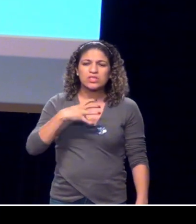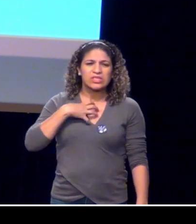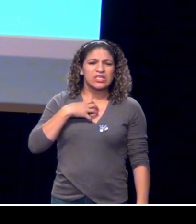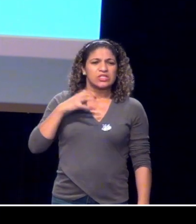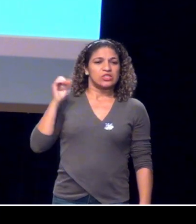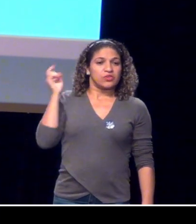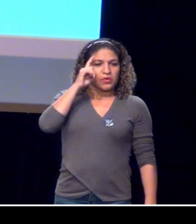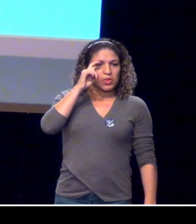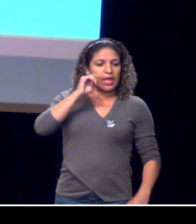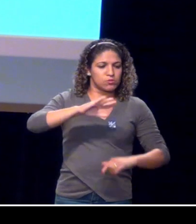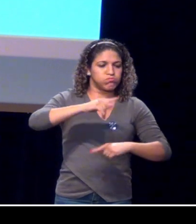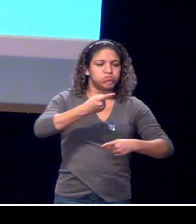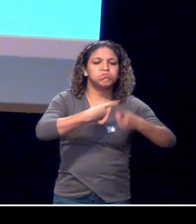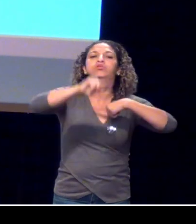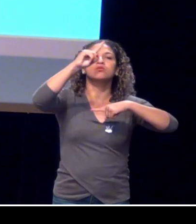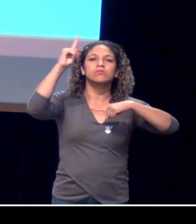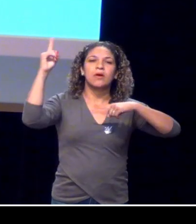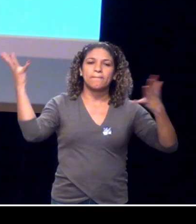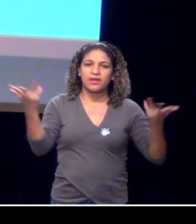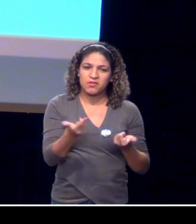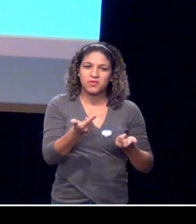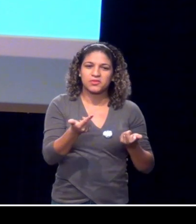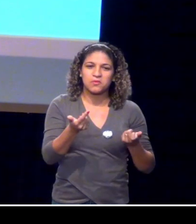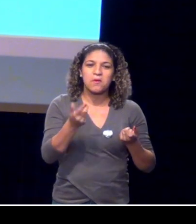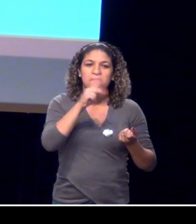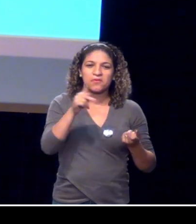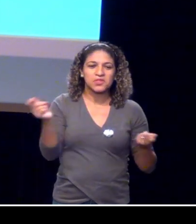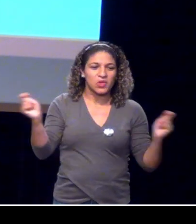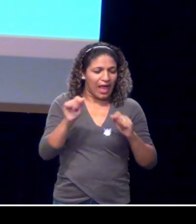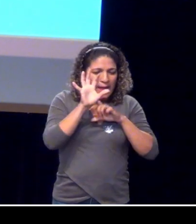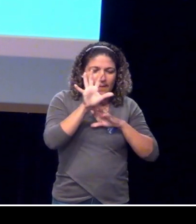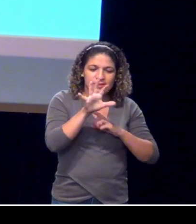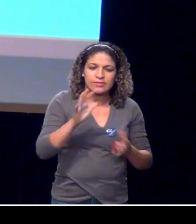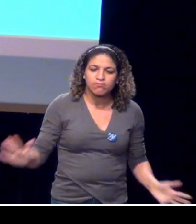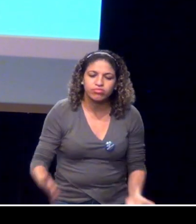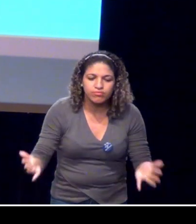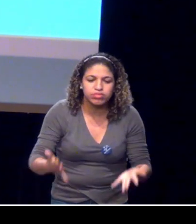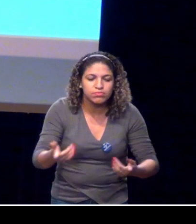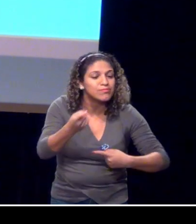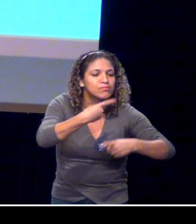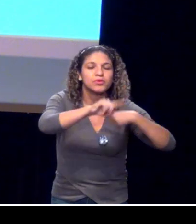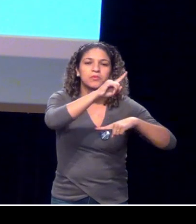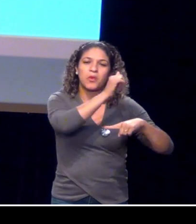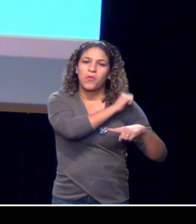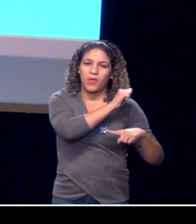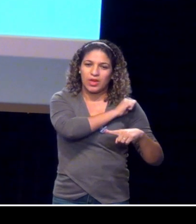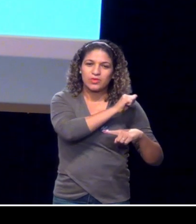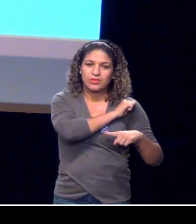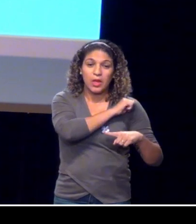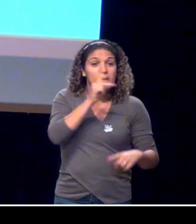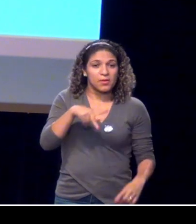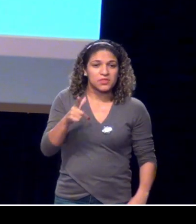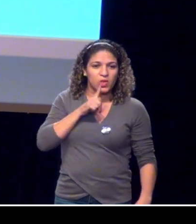brilhante na escola. Um professor tem esse poder, gente. E dificilmente a gente se dá conta